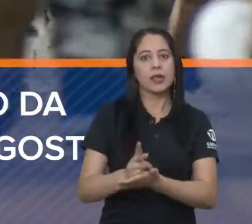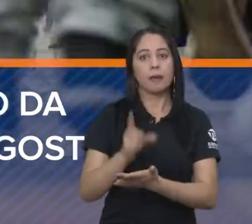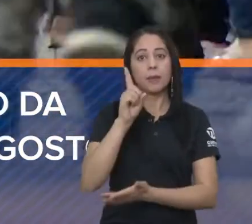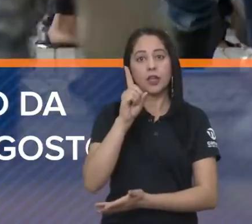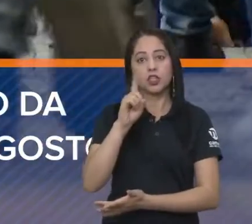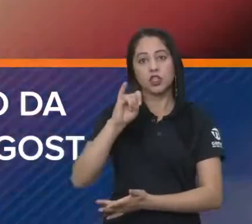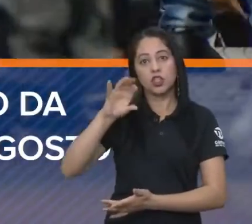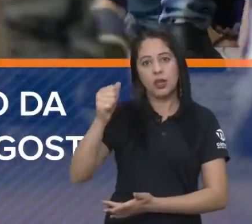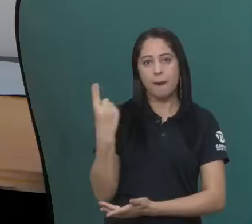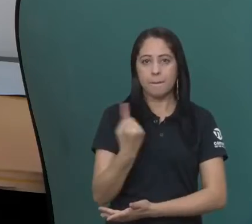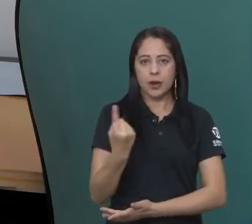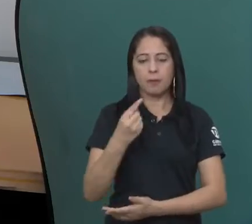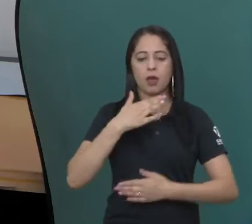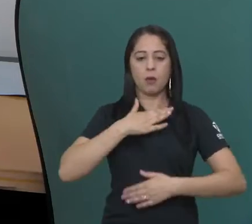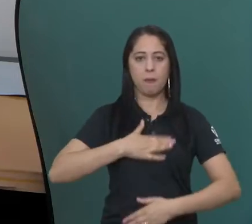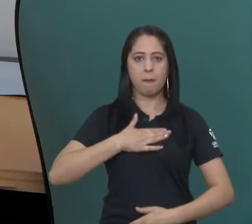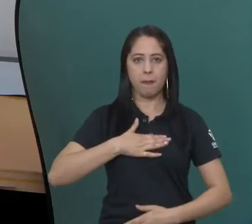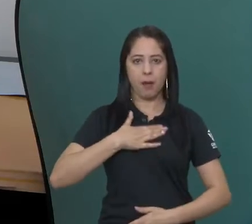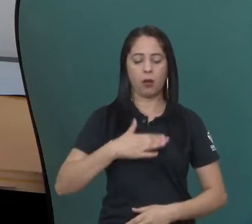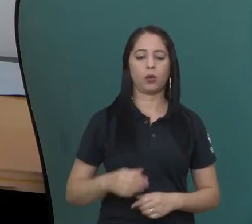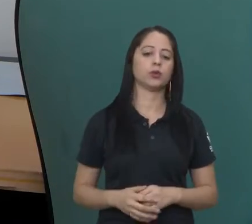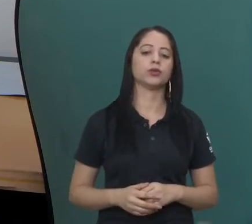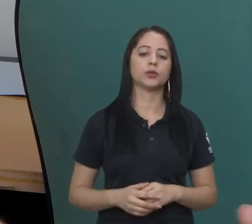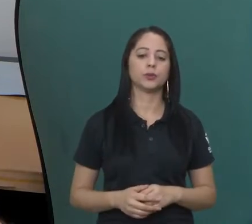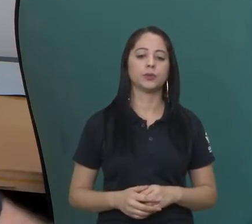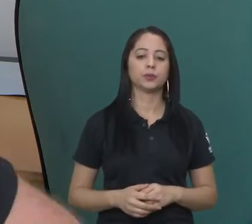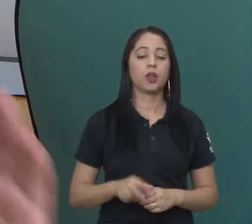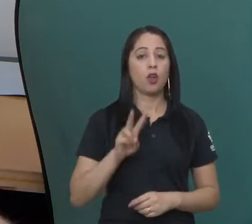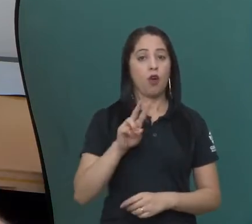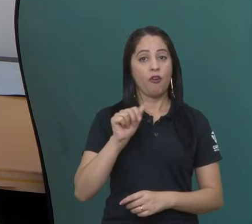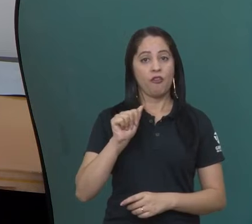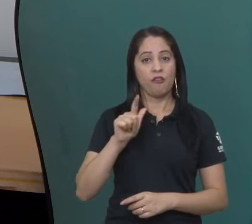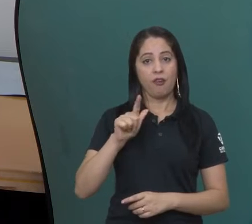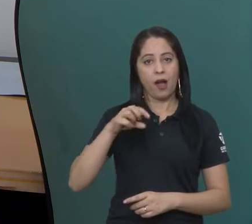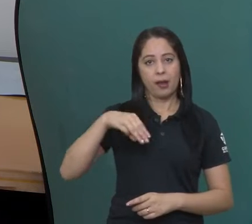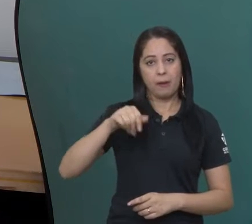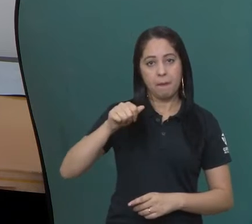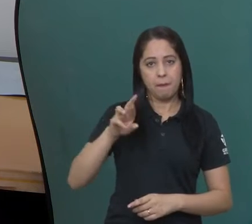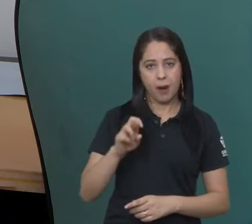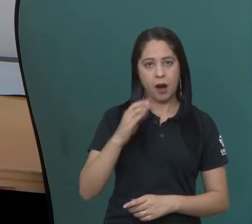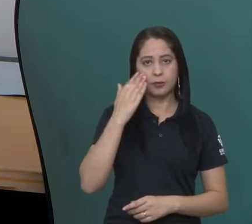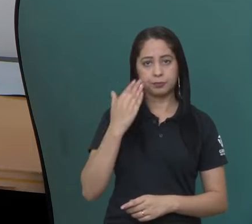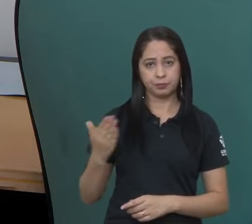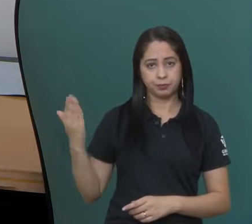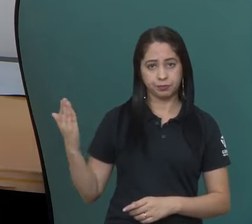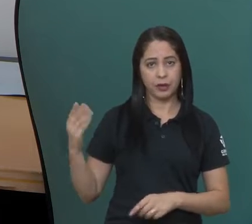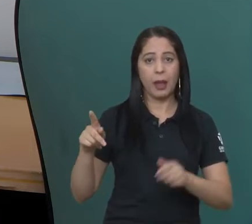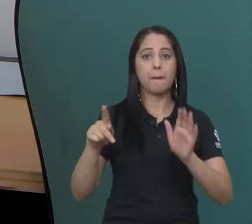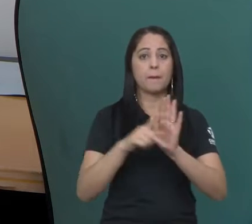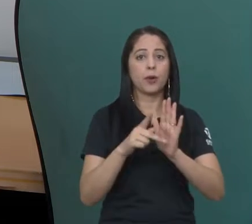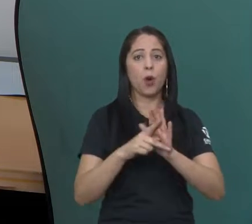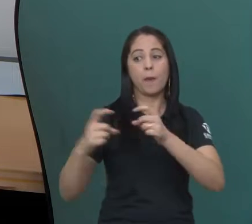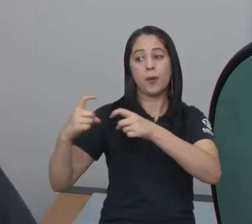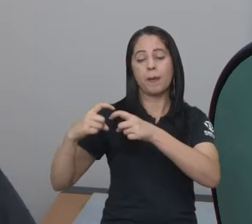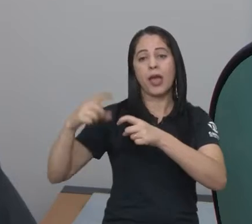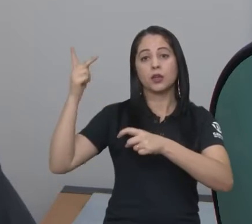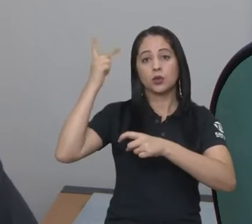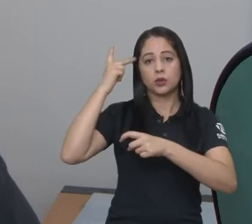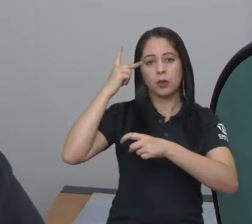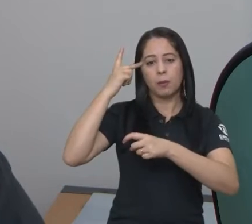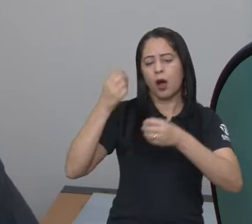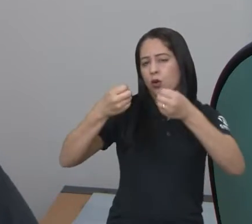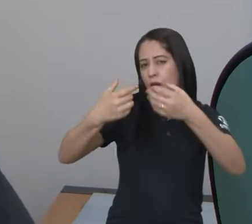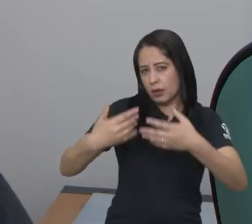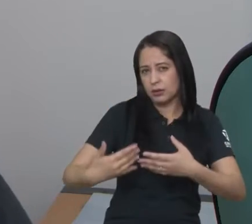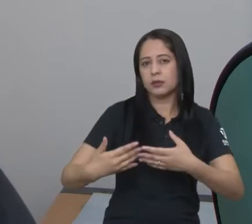dia 1º de agosto. Para Wagmar Barbosa, representante do Conselho Regional de Medicina do Estado de São Paulo, a